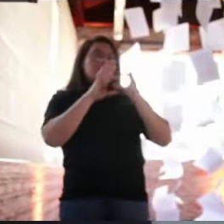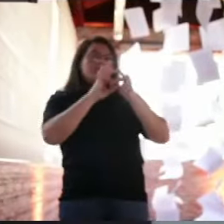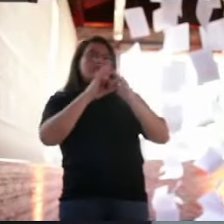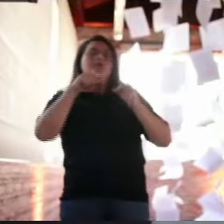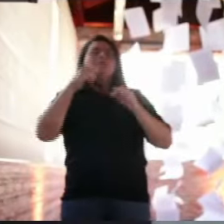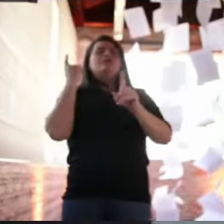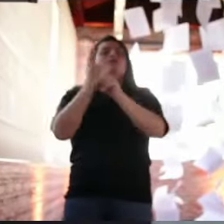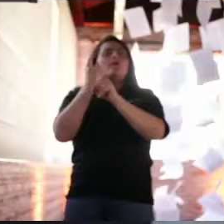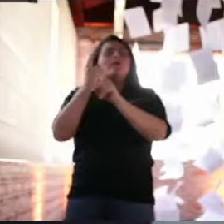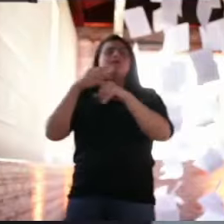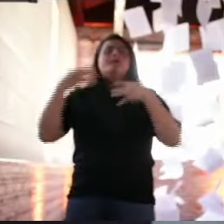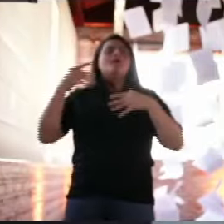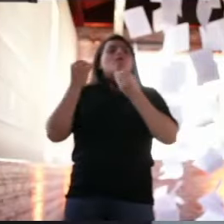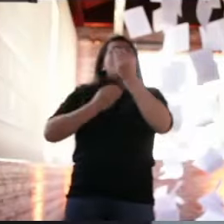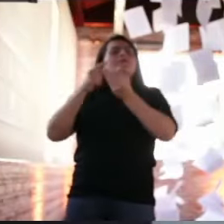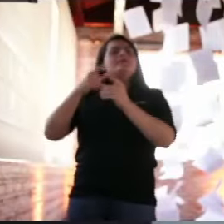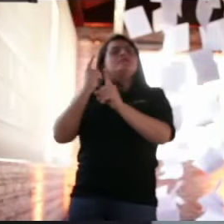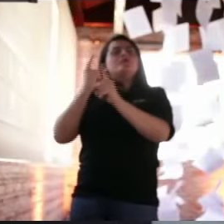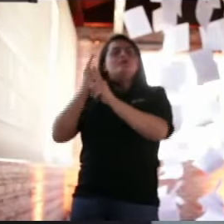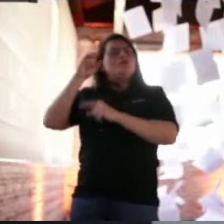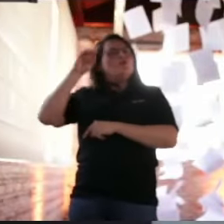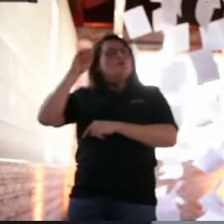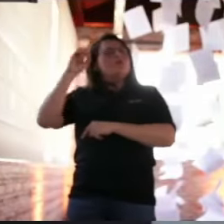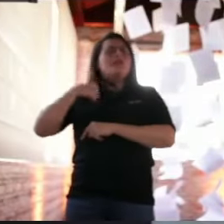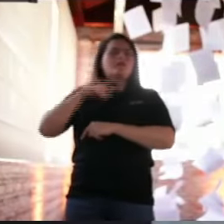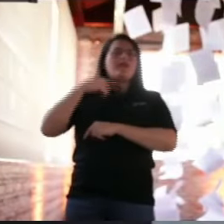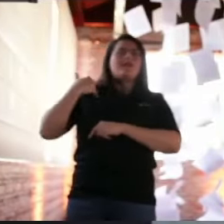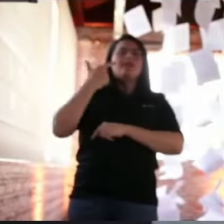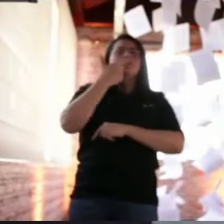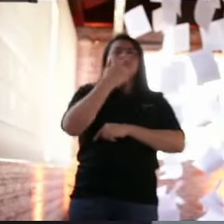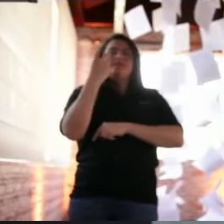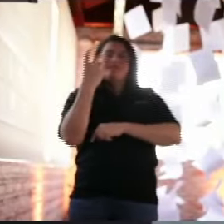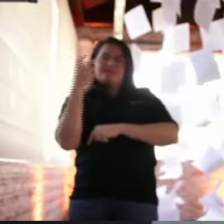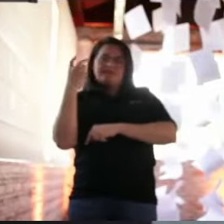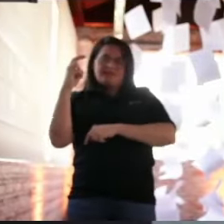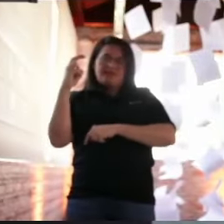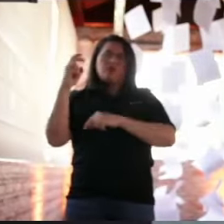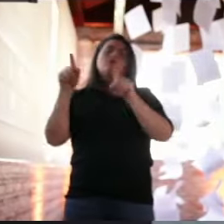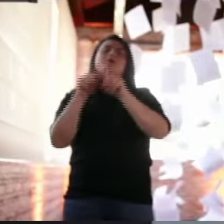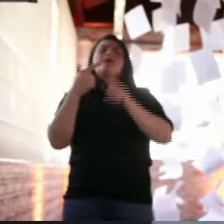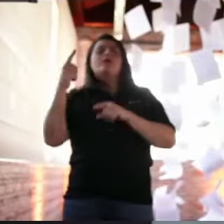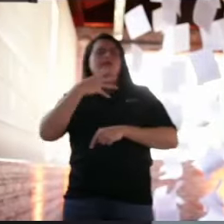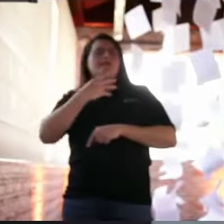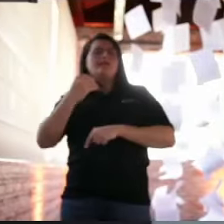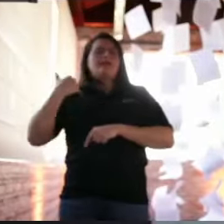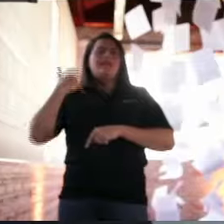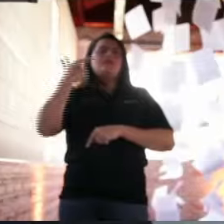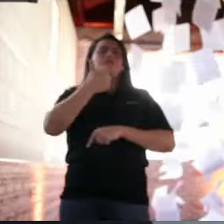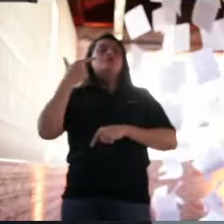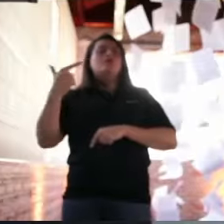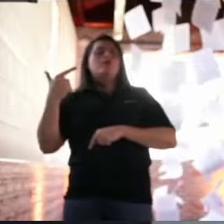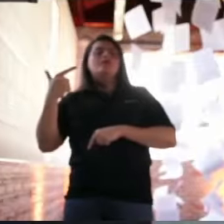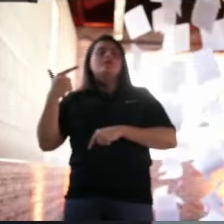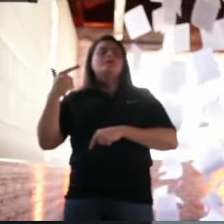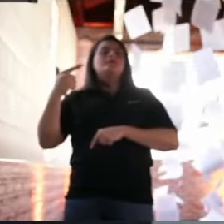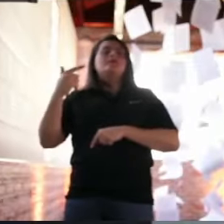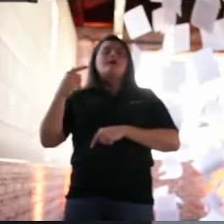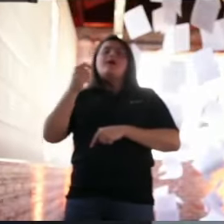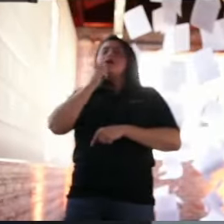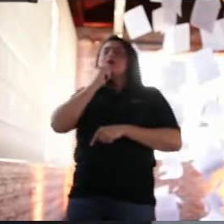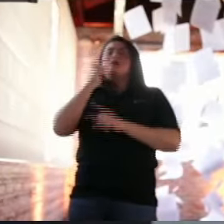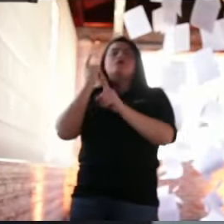para a internet você vai descobrir no dia a dia eu tenho uma de 25 e uma de 22 ela faz 22 semana que vem que eu ainda não